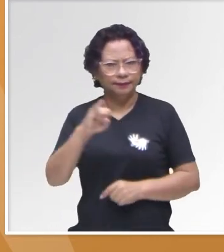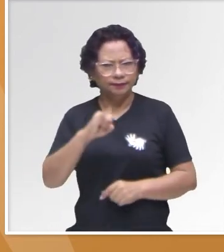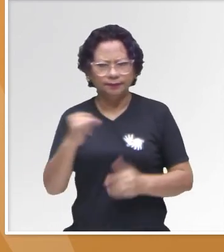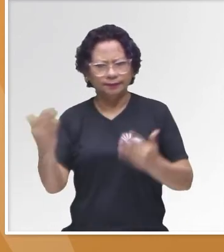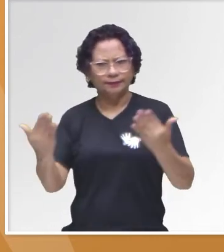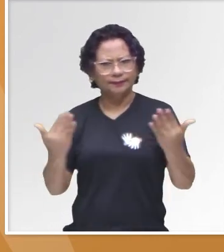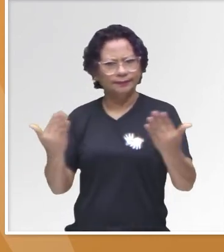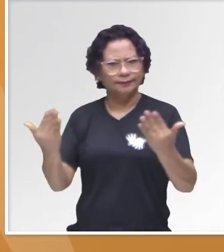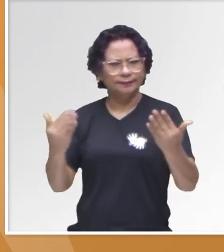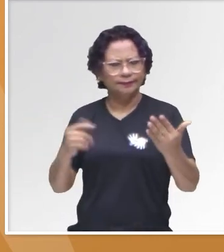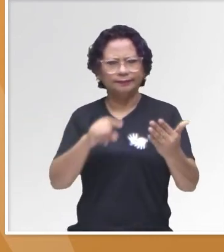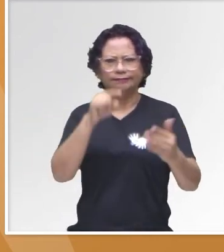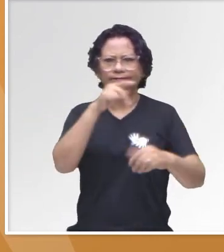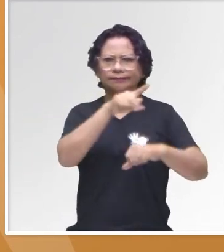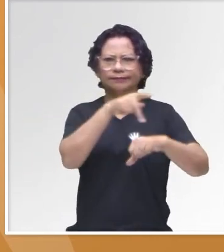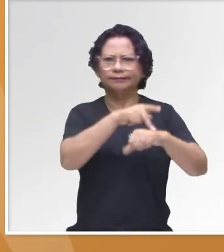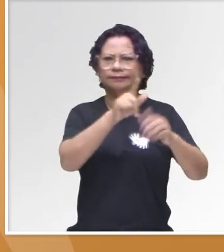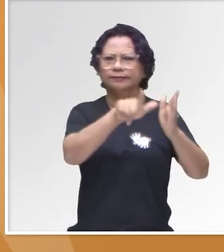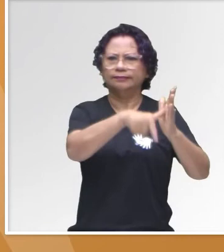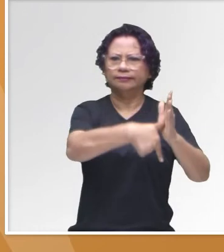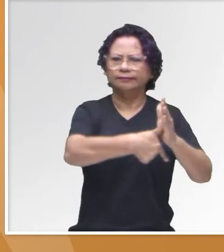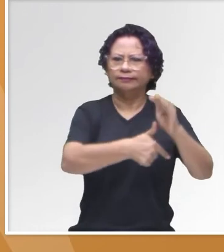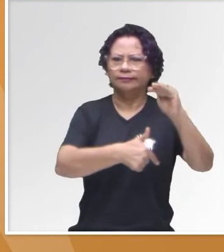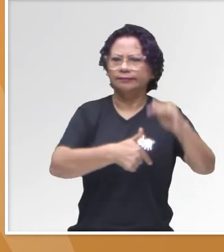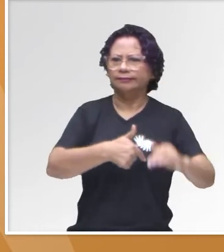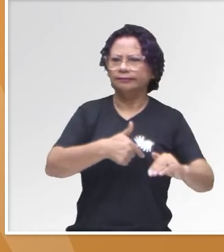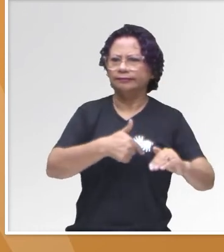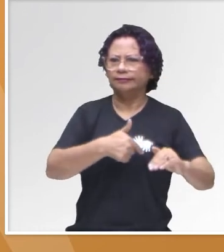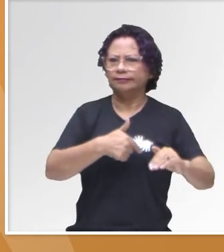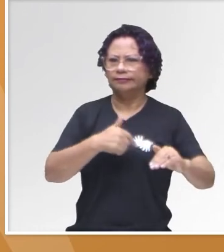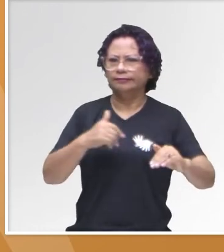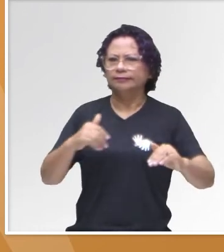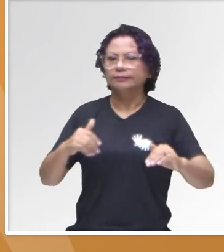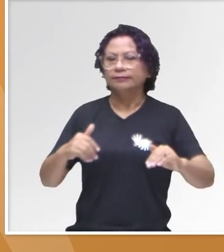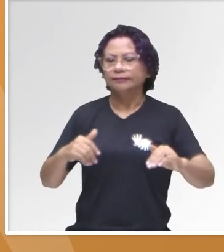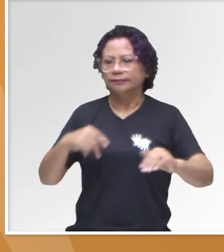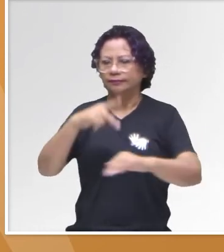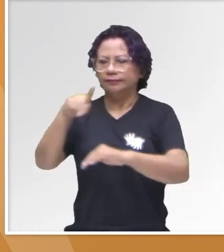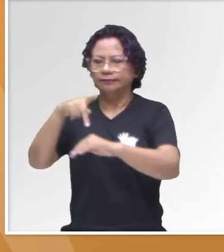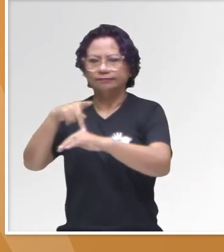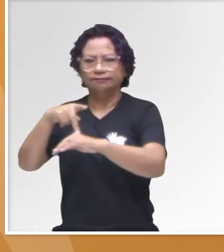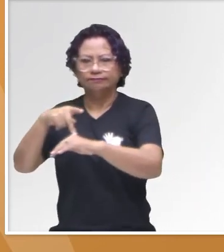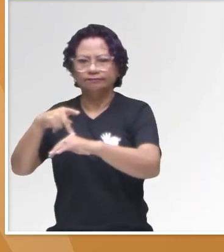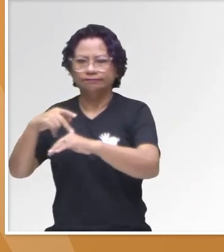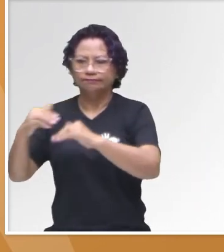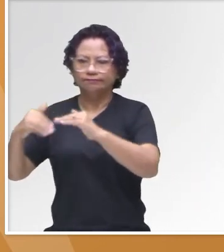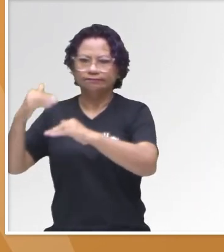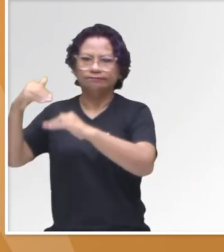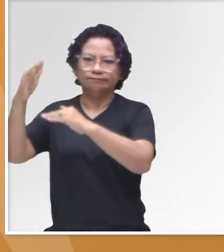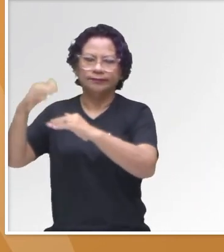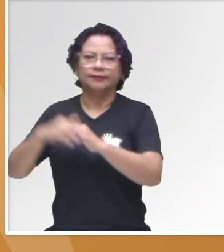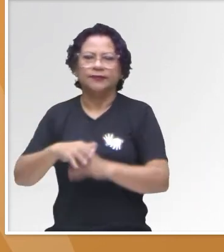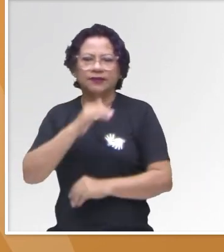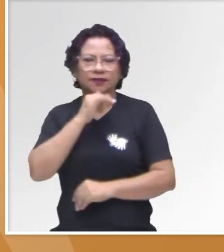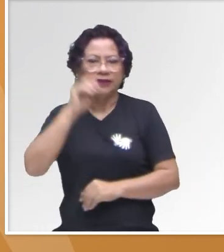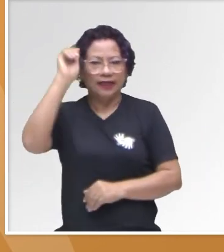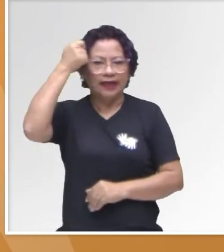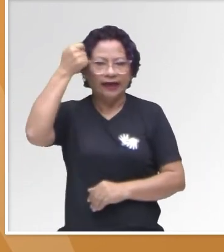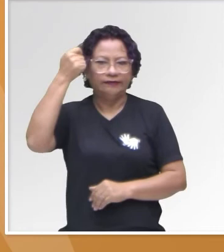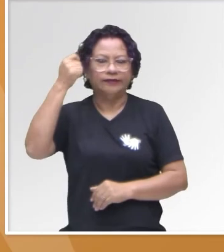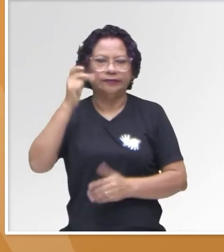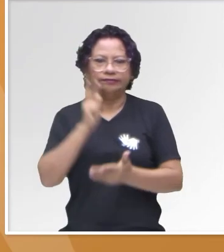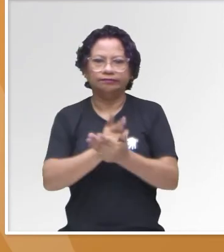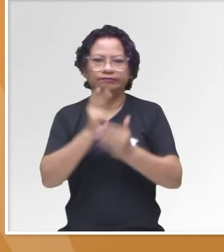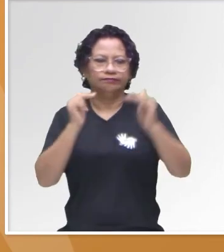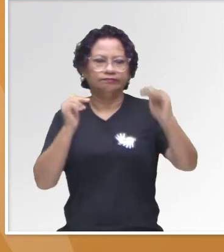está crescendo, né, que não está se desenvolvendo, como é a situação de muitos países ali no continente africano. Aí a gente tem também